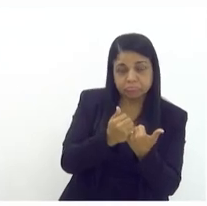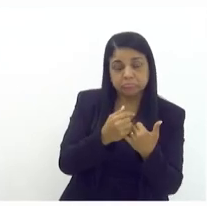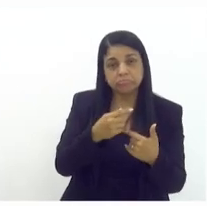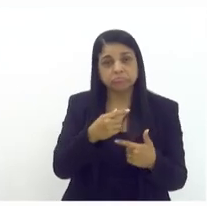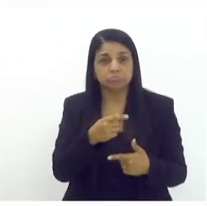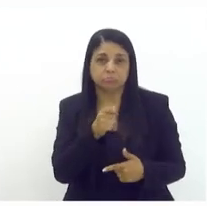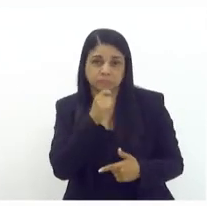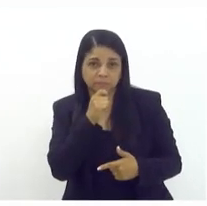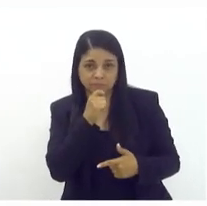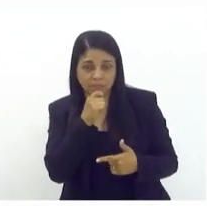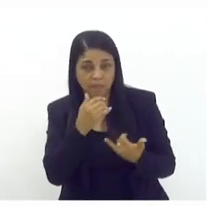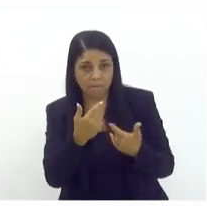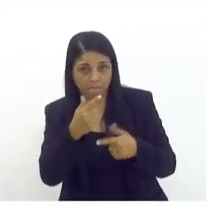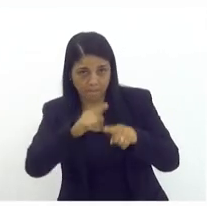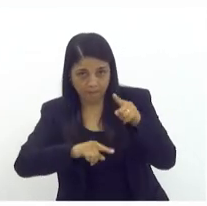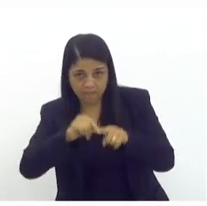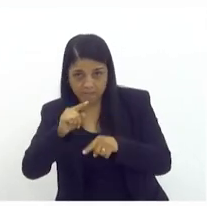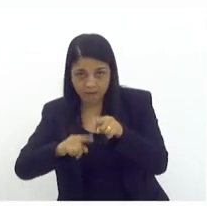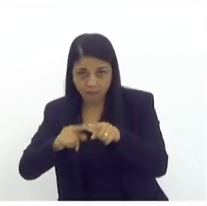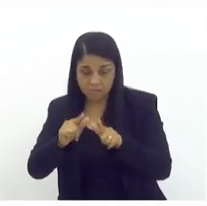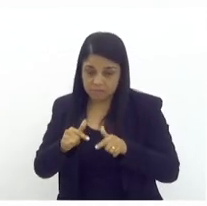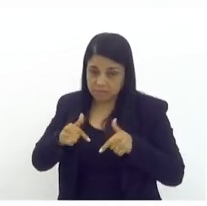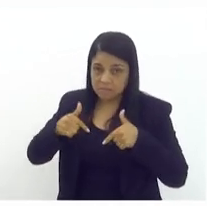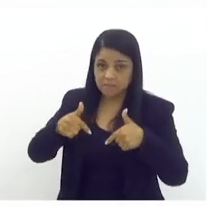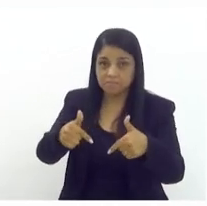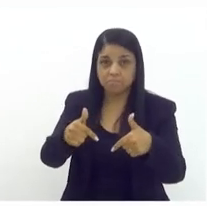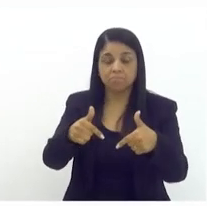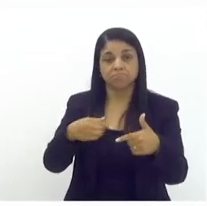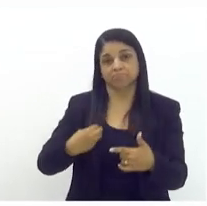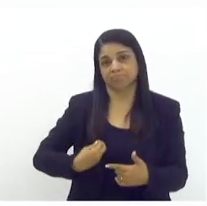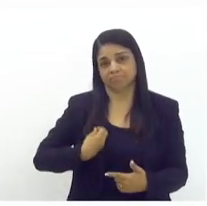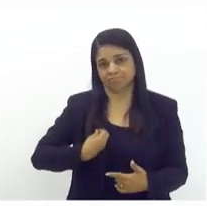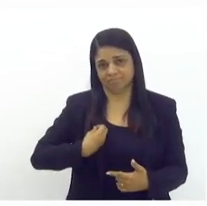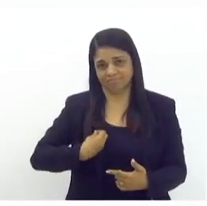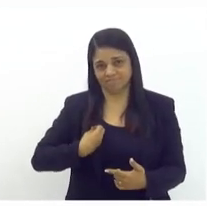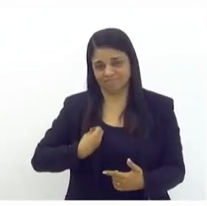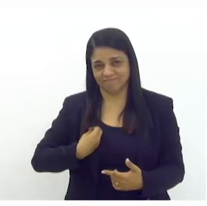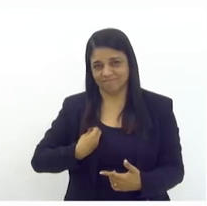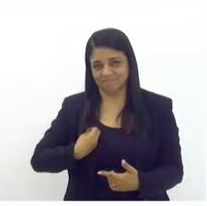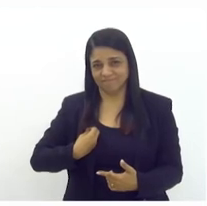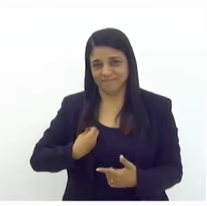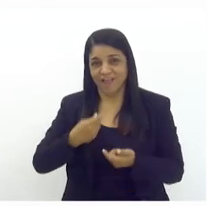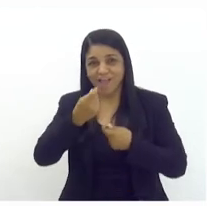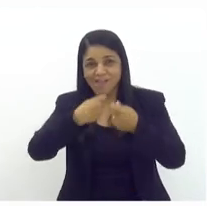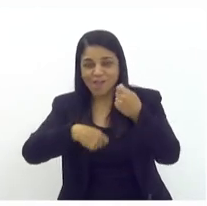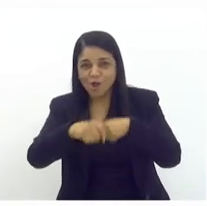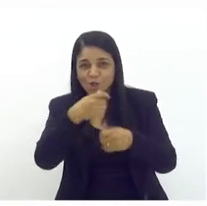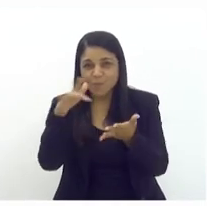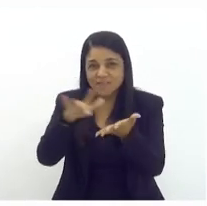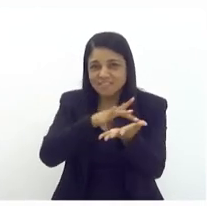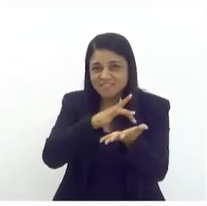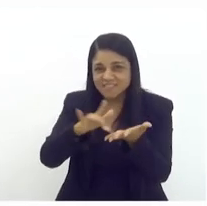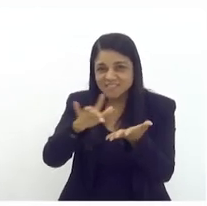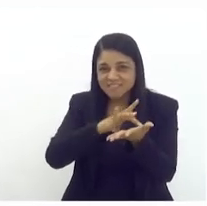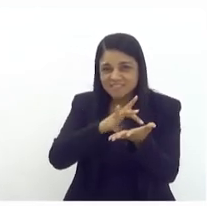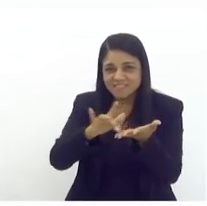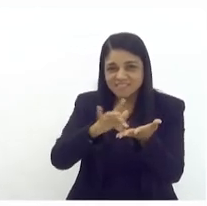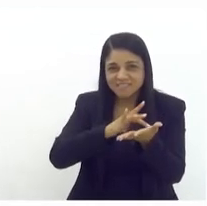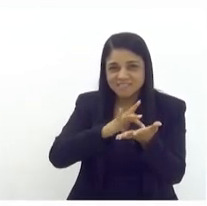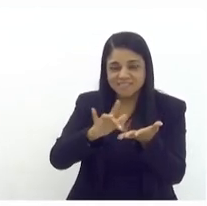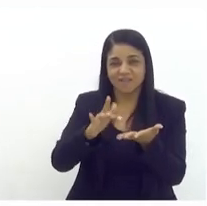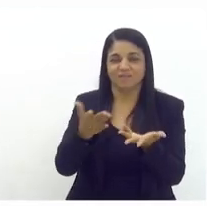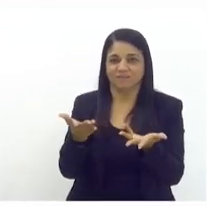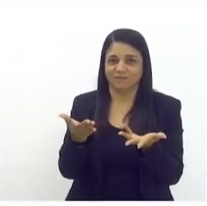serviços ou direitos sobre eles existentes a economia digital está incluído